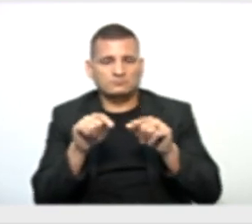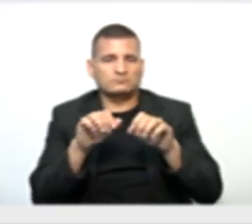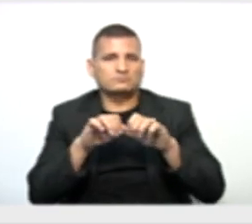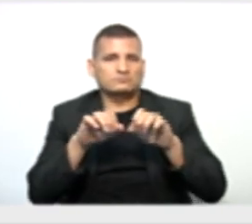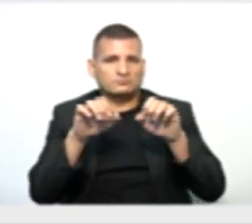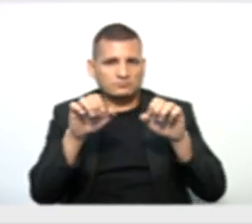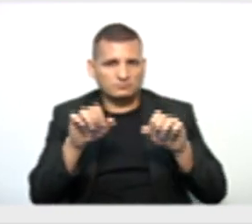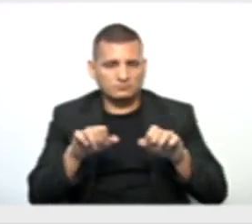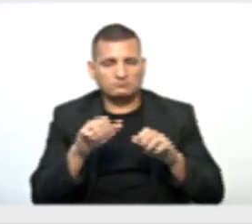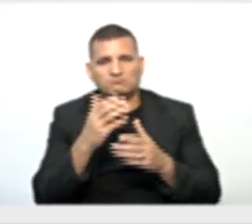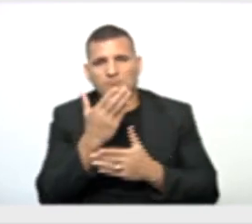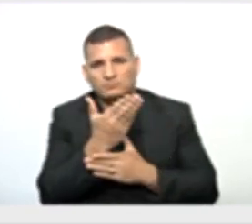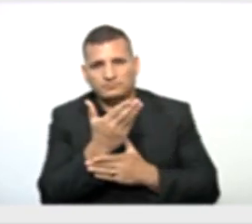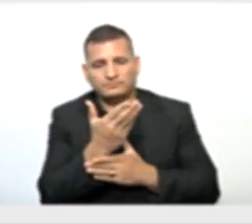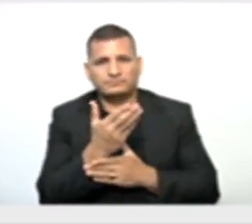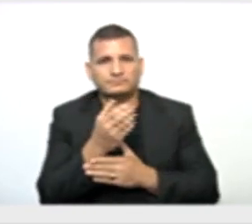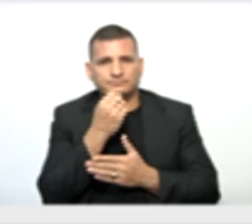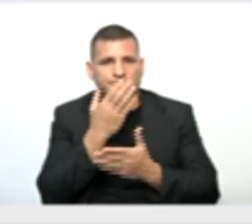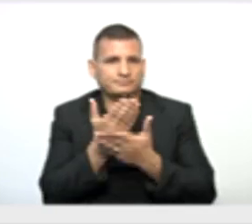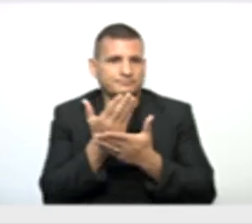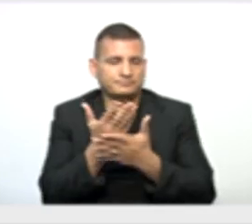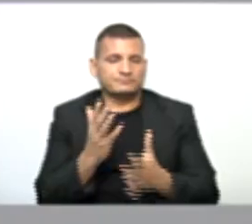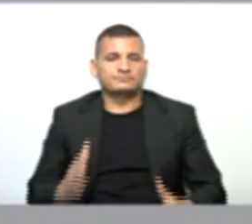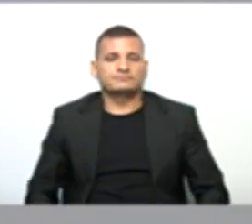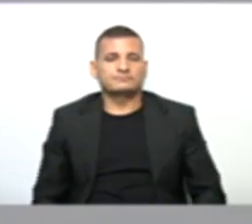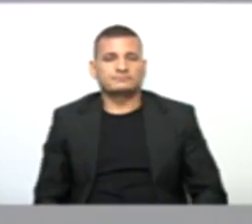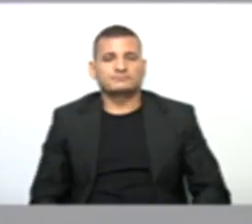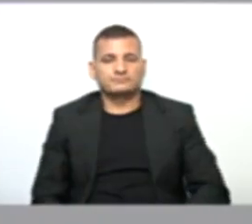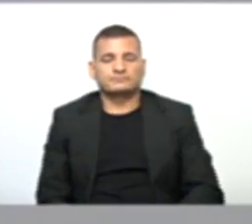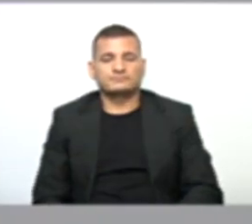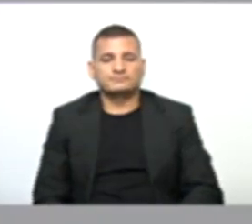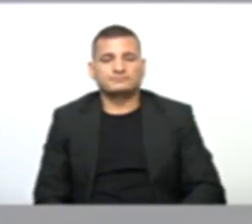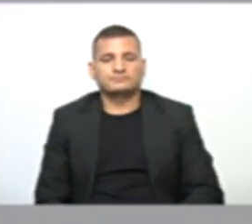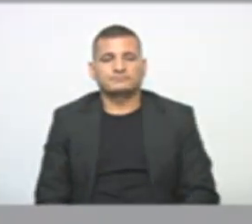controle de seleção, seria isso. Bons estudos!